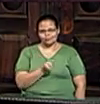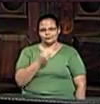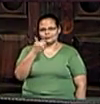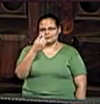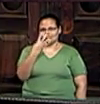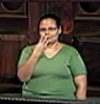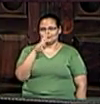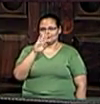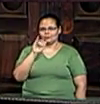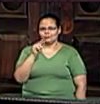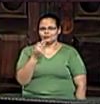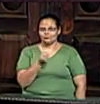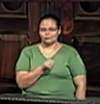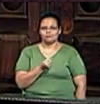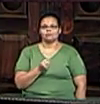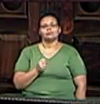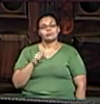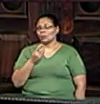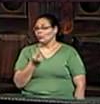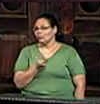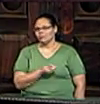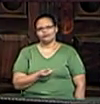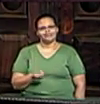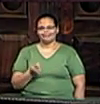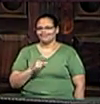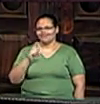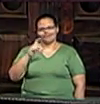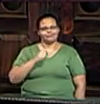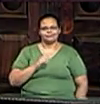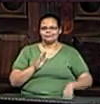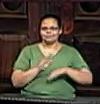14 bilhões. É muito mais